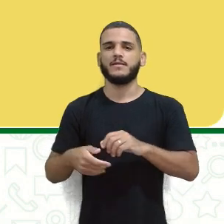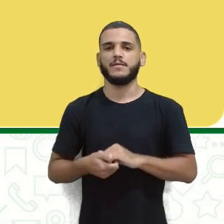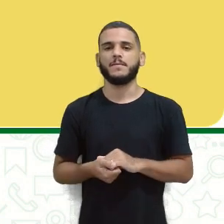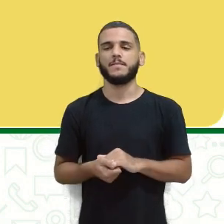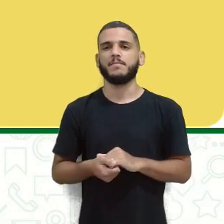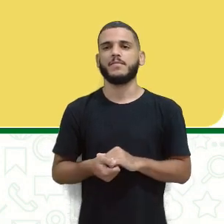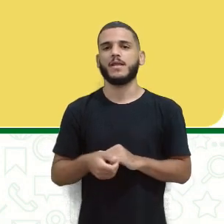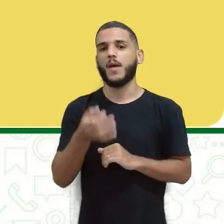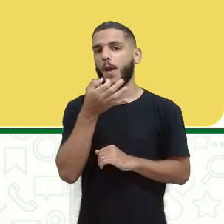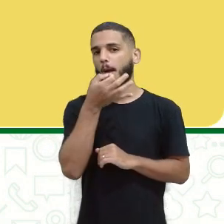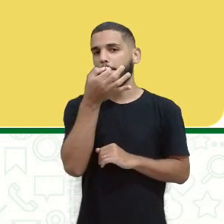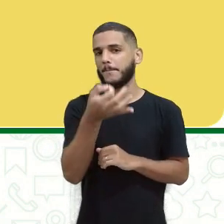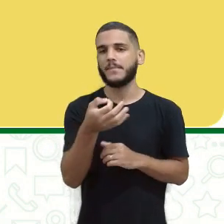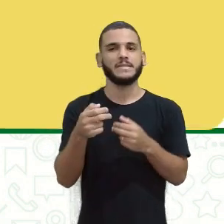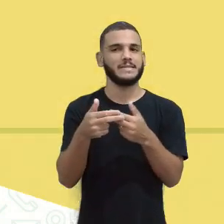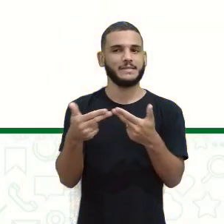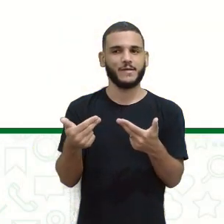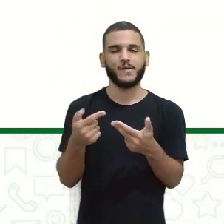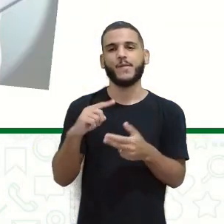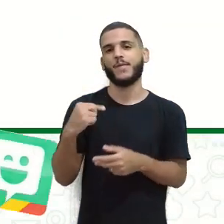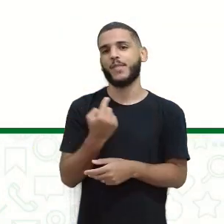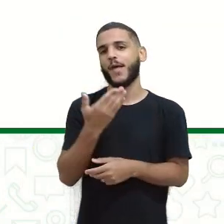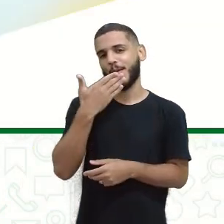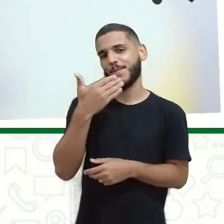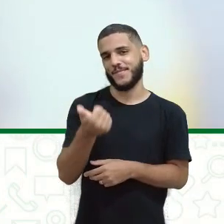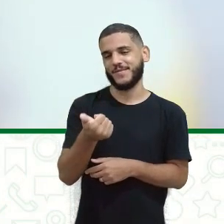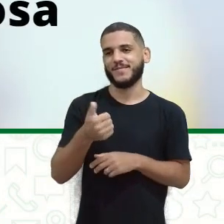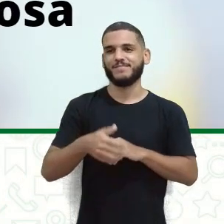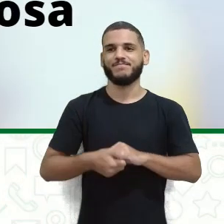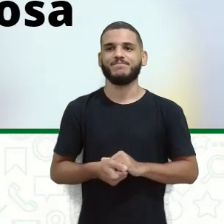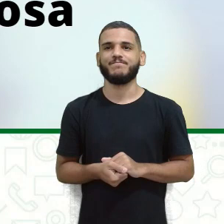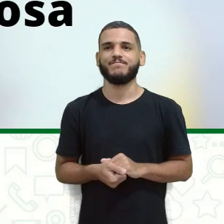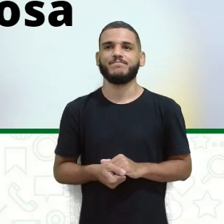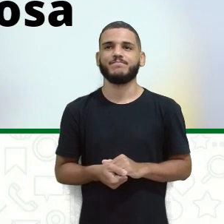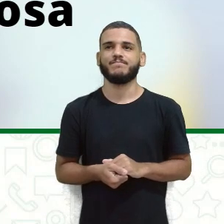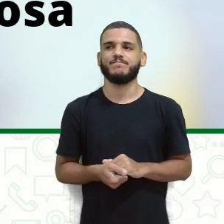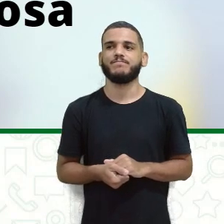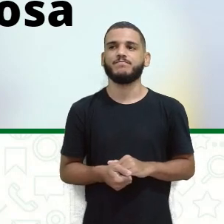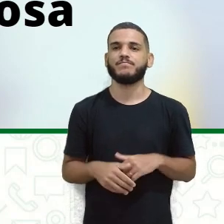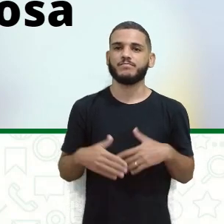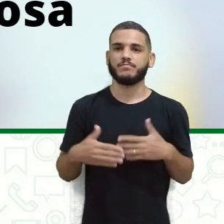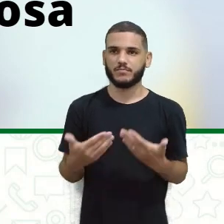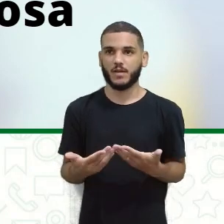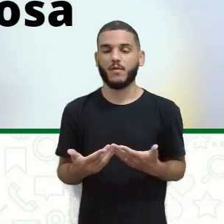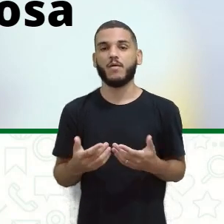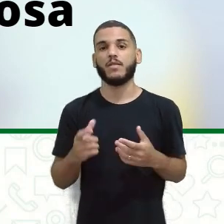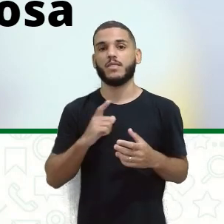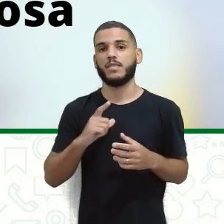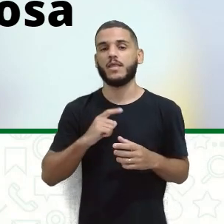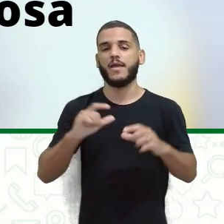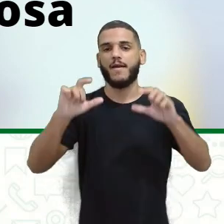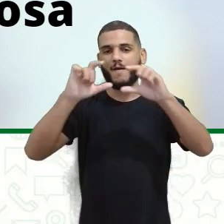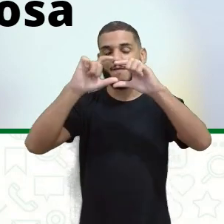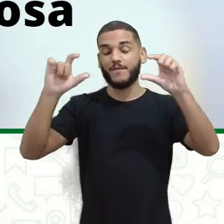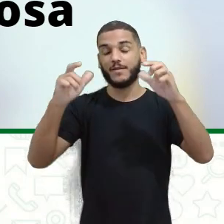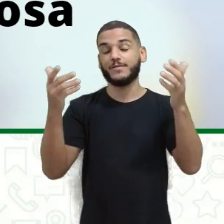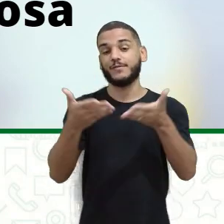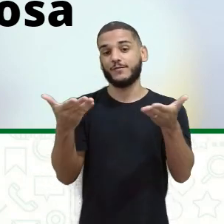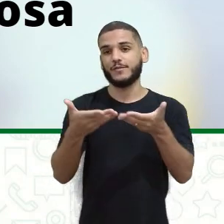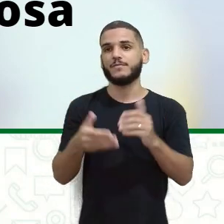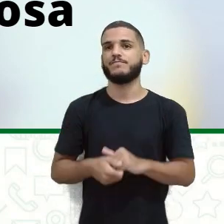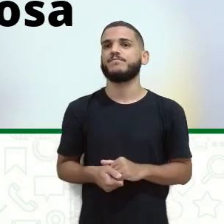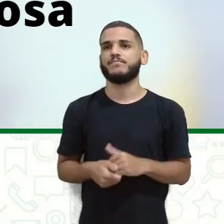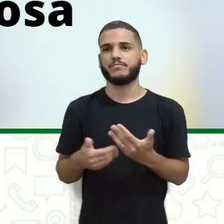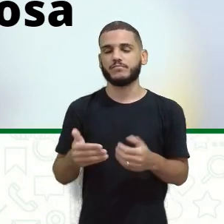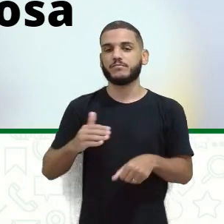seus comentários para poder a gente melhorar, né? Então, a frase que eu trouxe para vocês hoje.